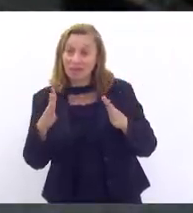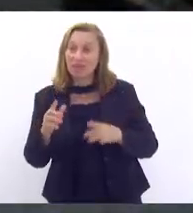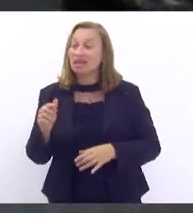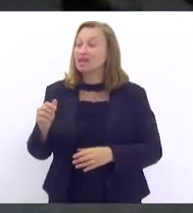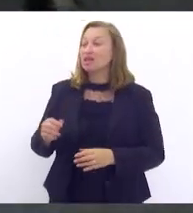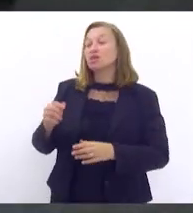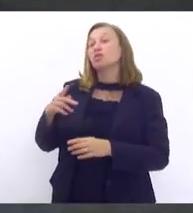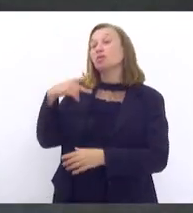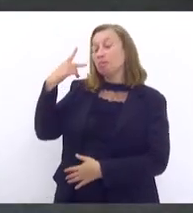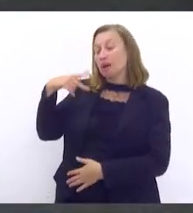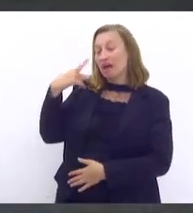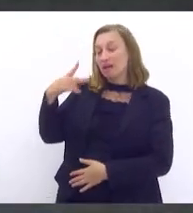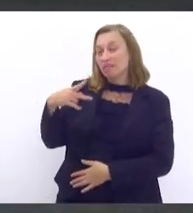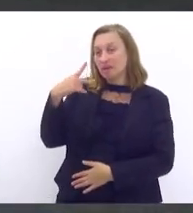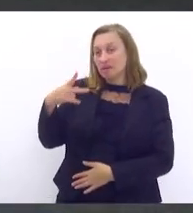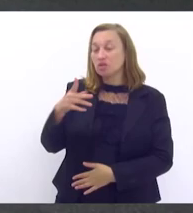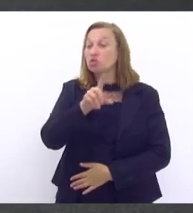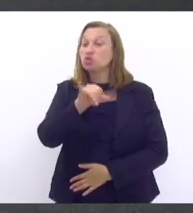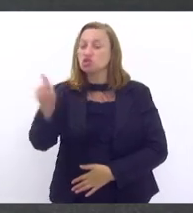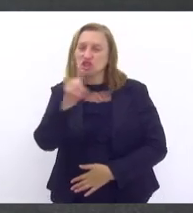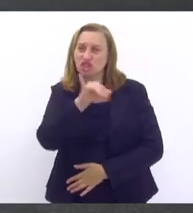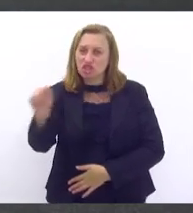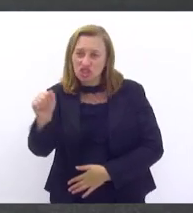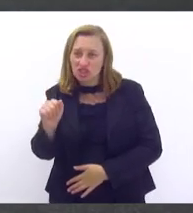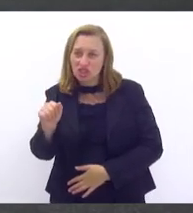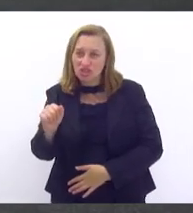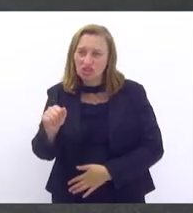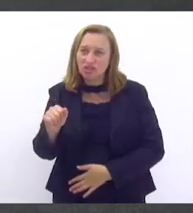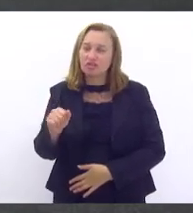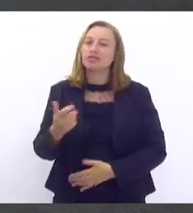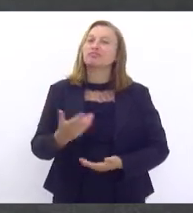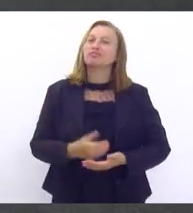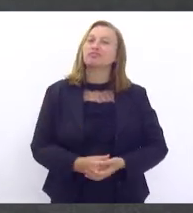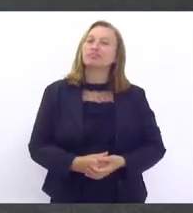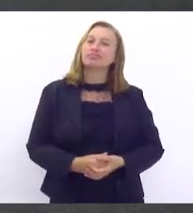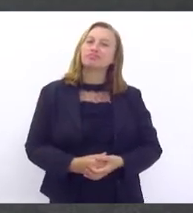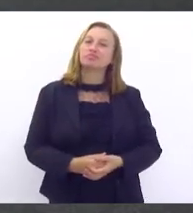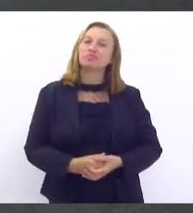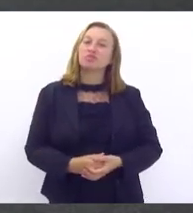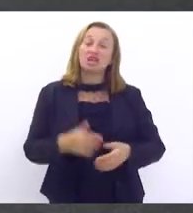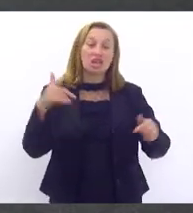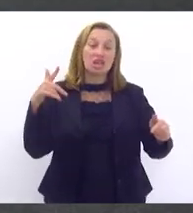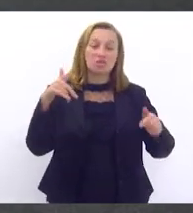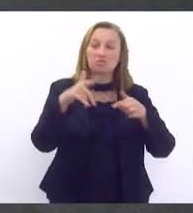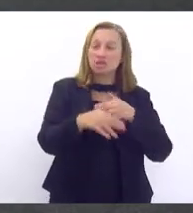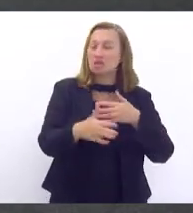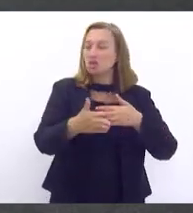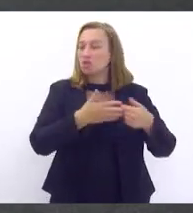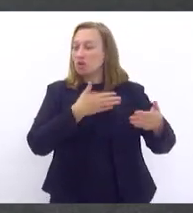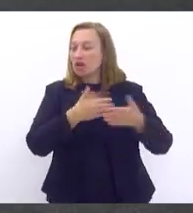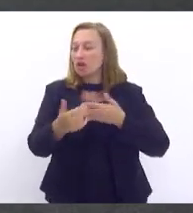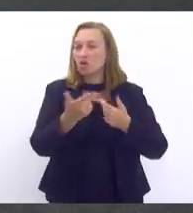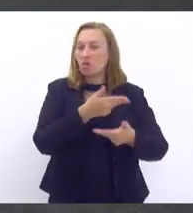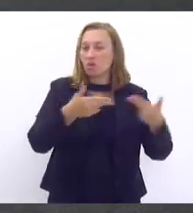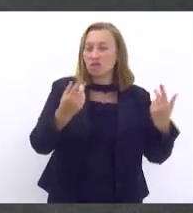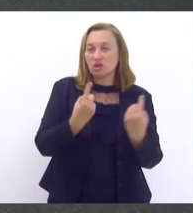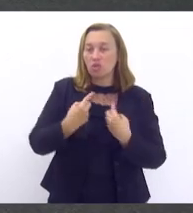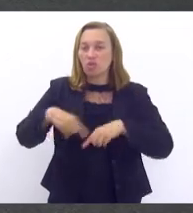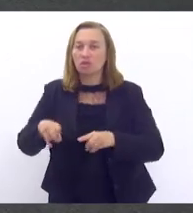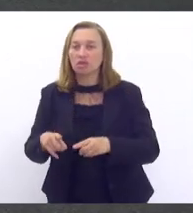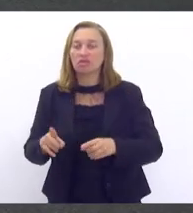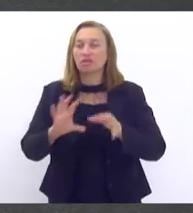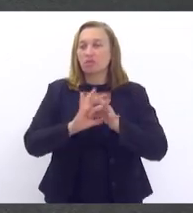este parlamento por, no seu dia a dia, rechaçar qualquer tipo de atentado contra a nossa